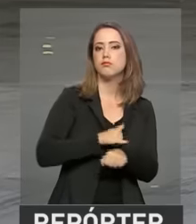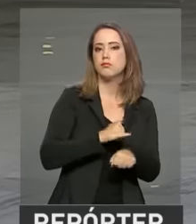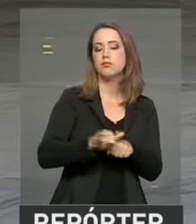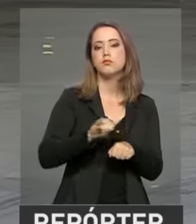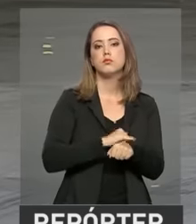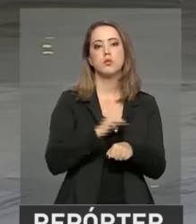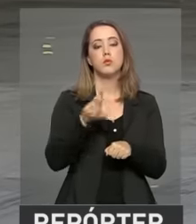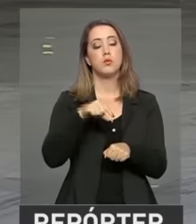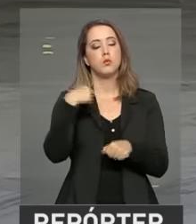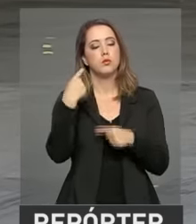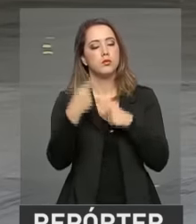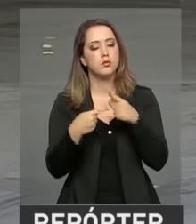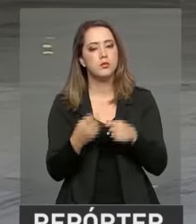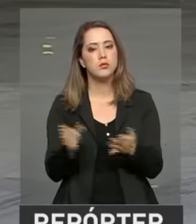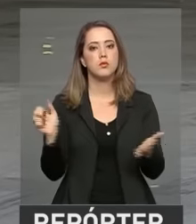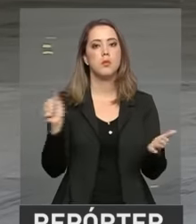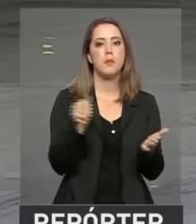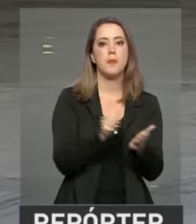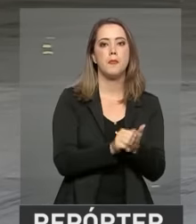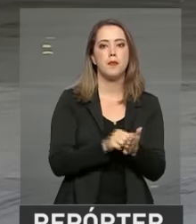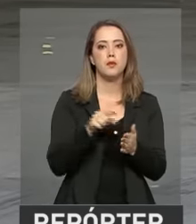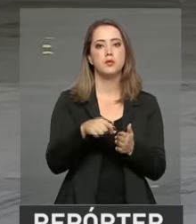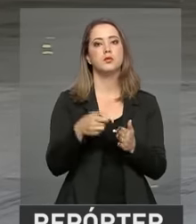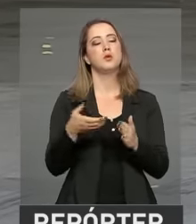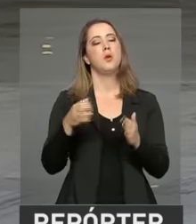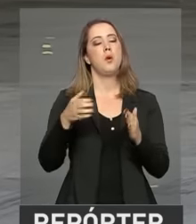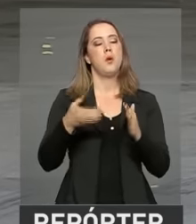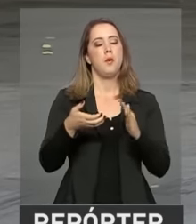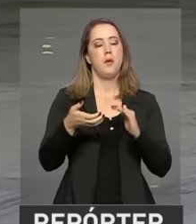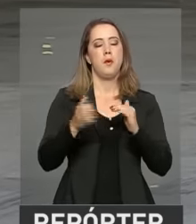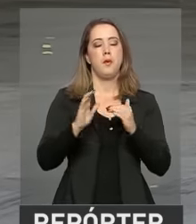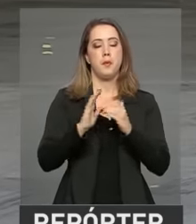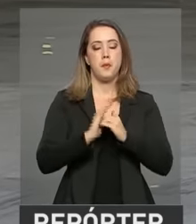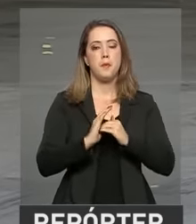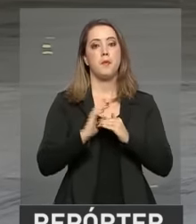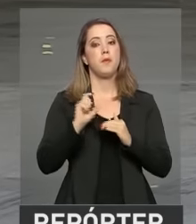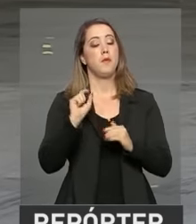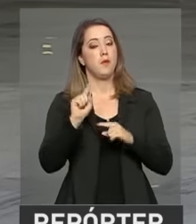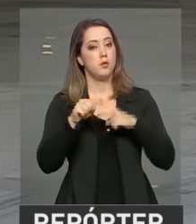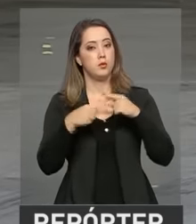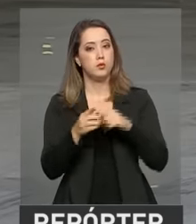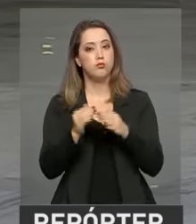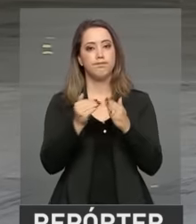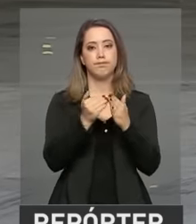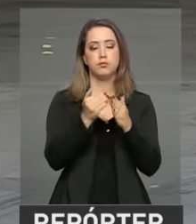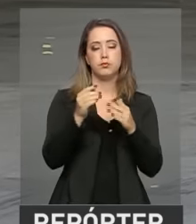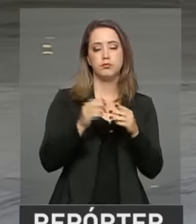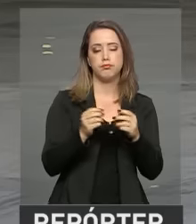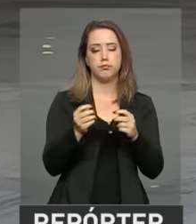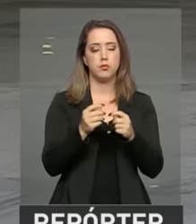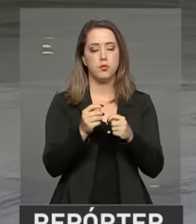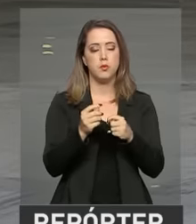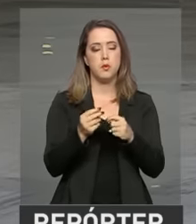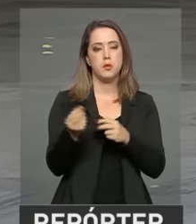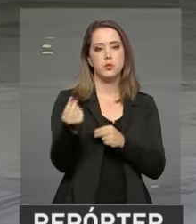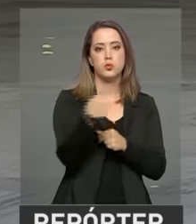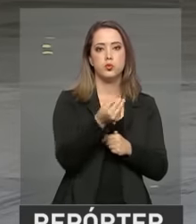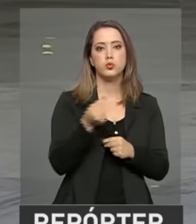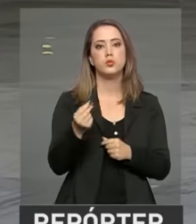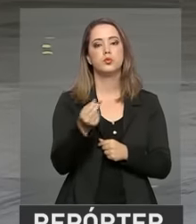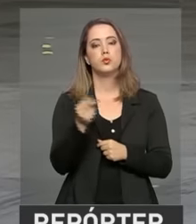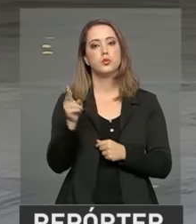serem aprovados na Câmara dos Deputados como por exemplo a desvinculação de receitas da União que dá mais liberdade